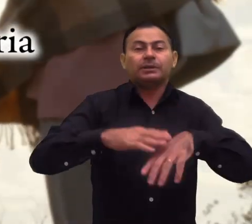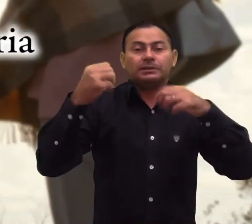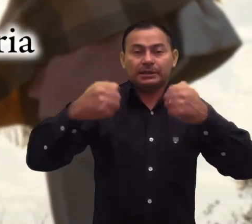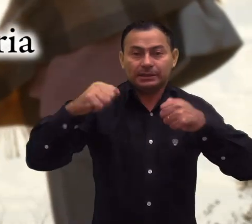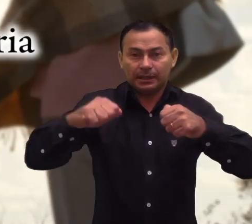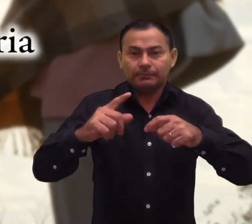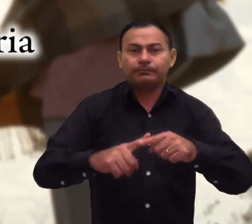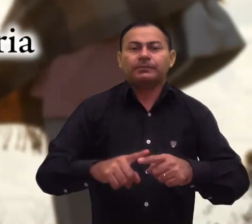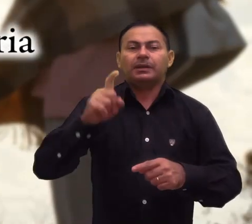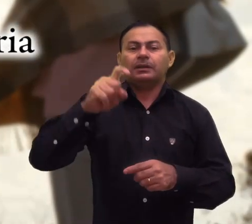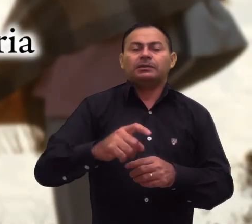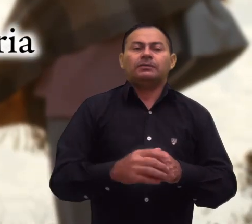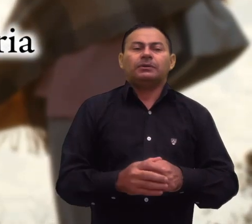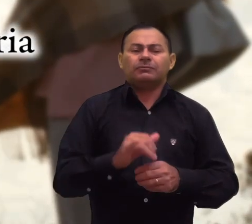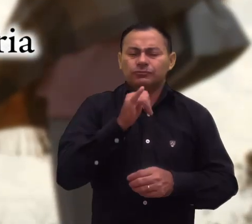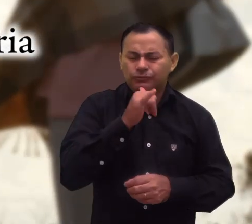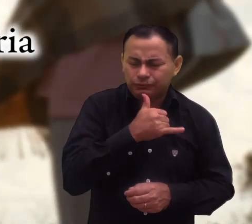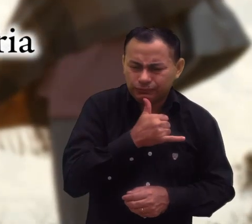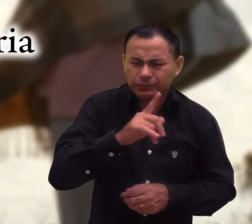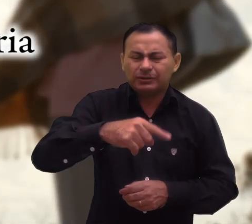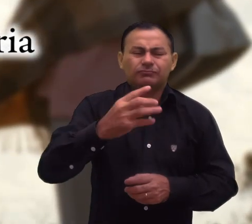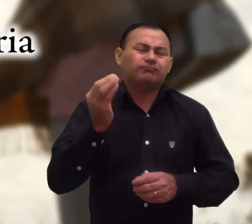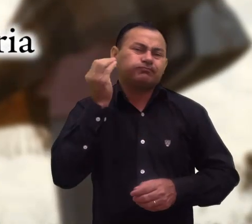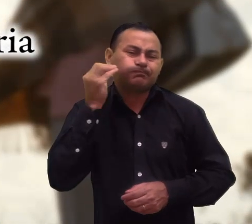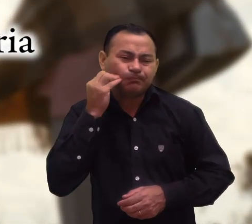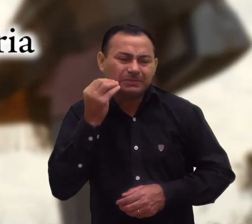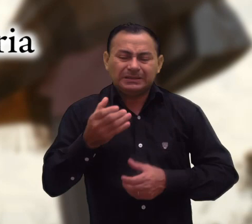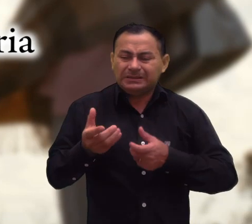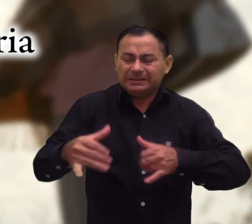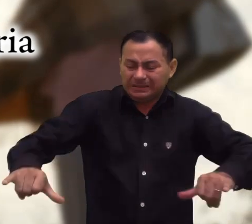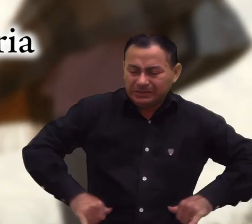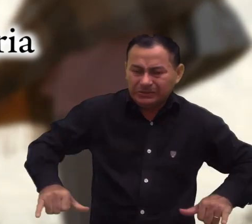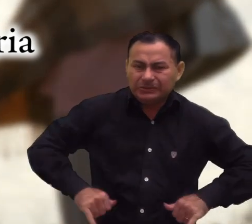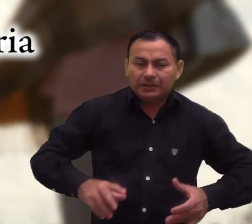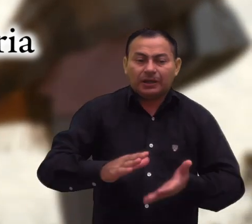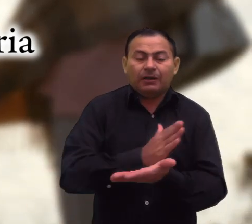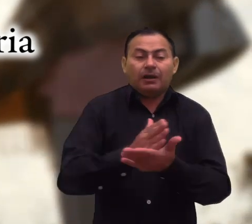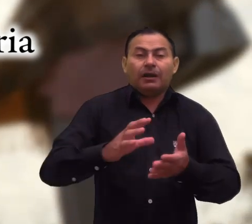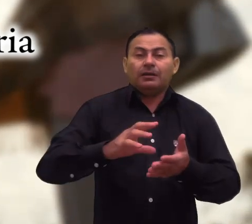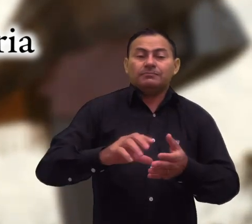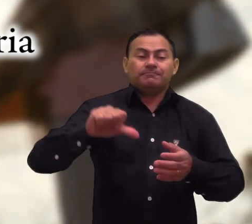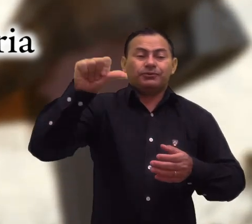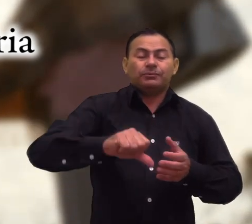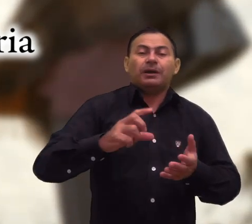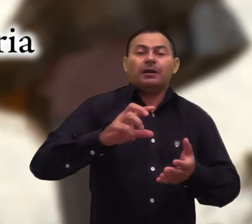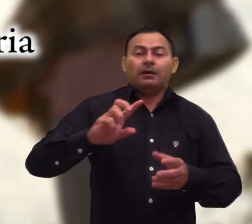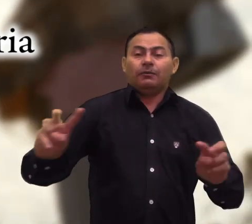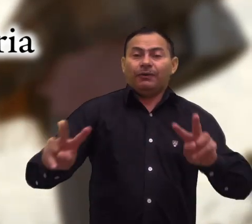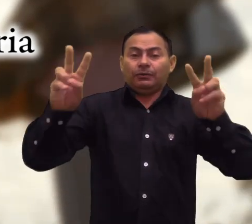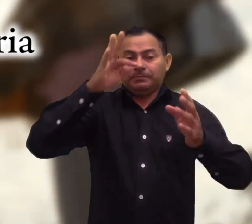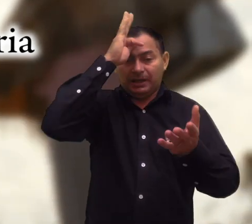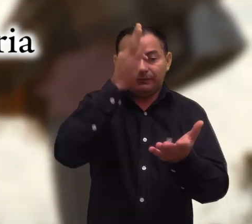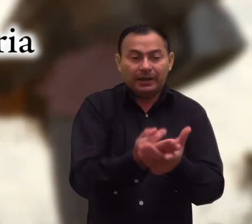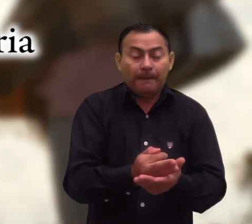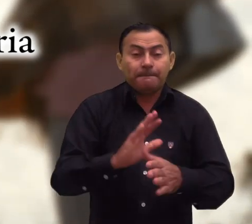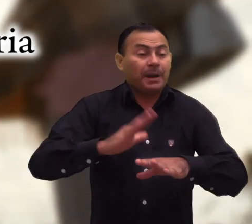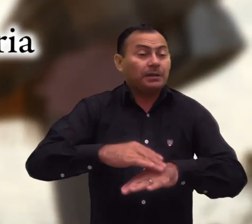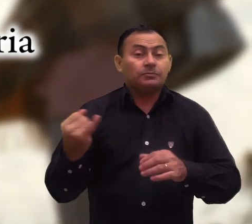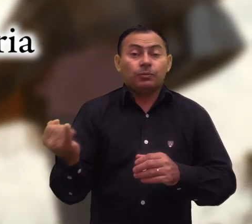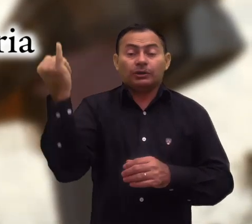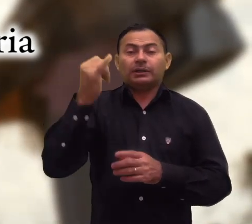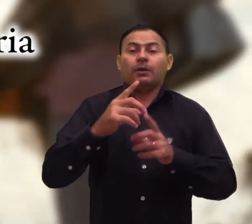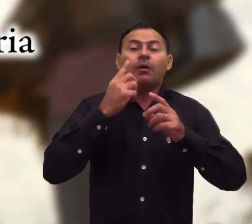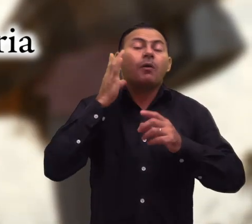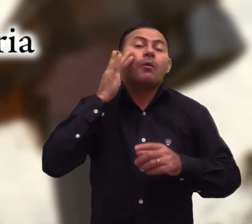presente por pouco tempo, se necessário, sejais contristados por várias provações, para que, uma vez confirmado o valor da vossa fé, muito